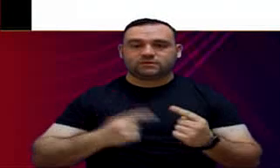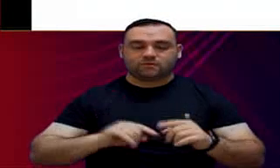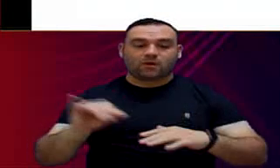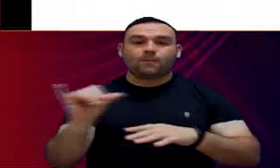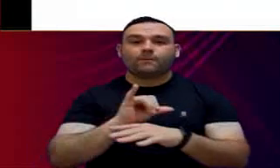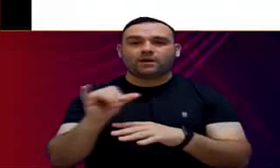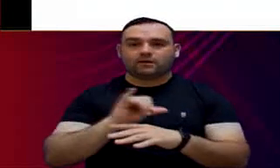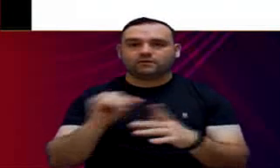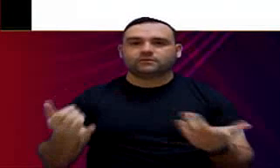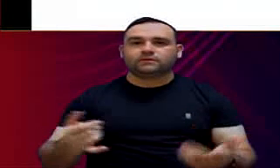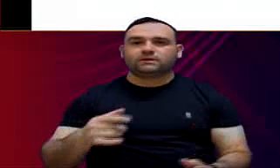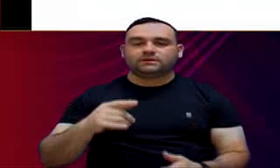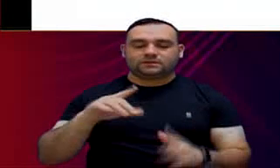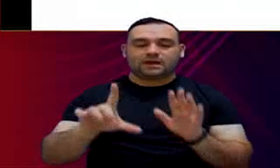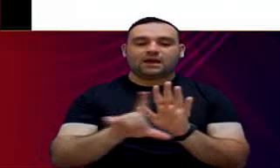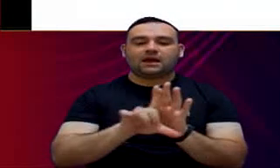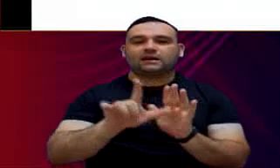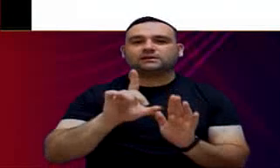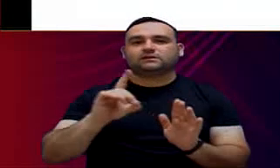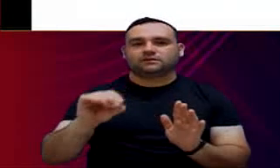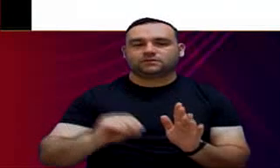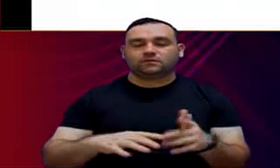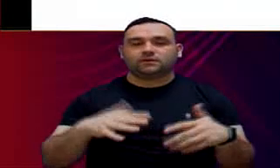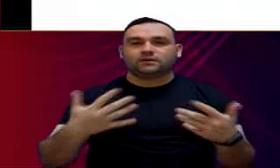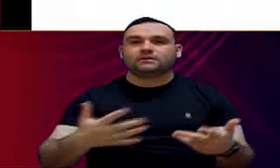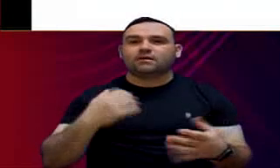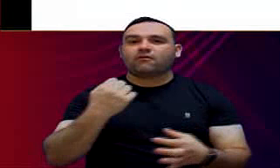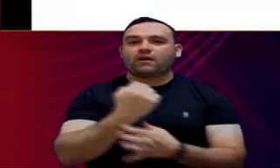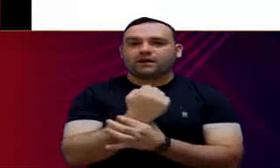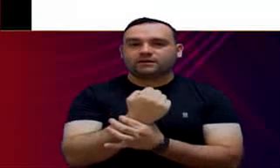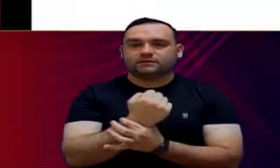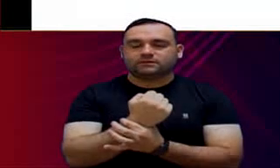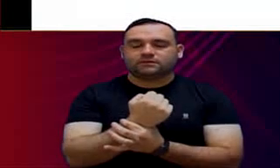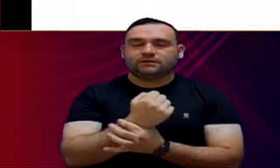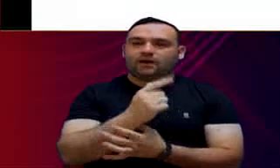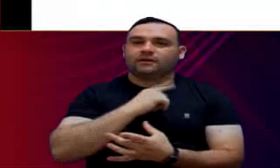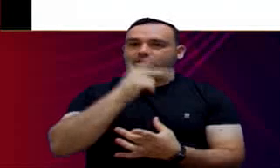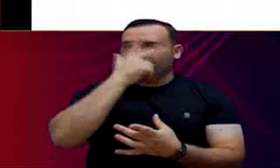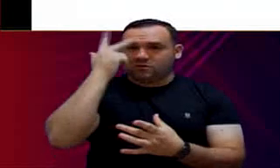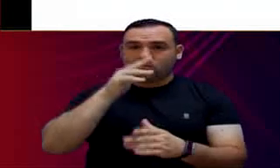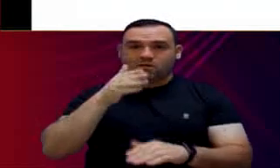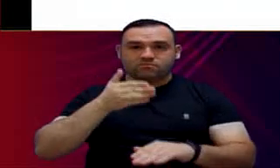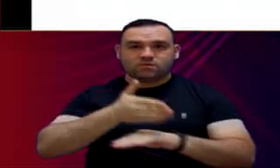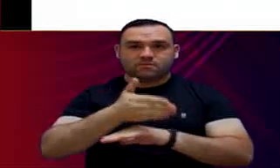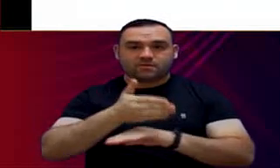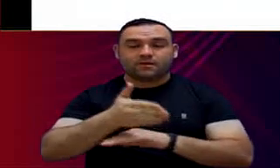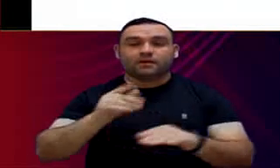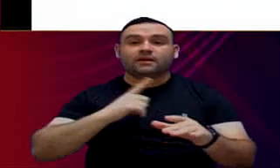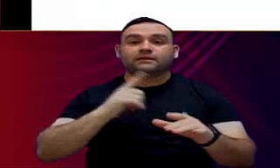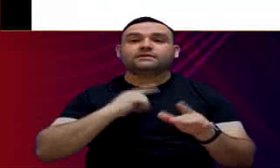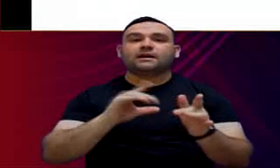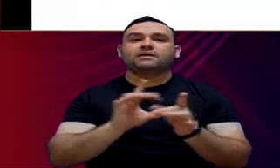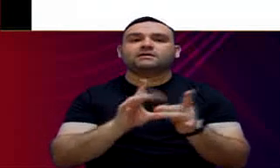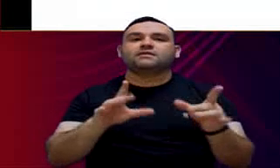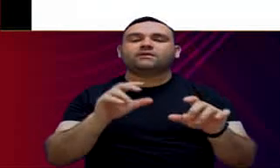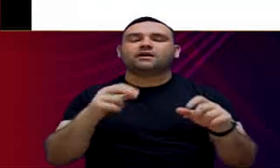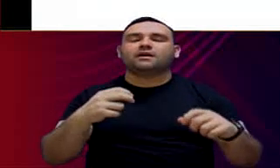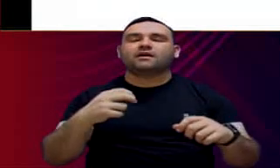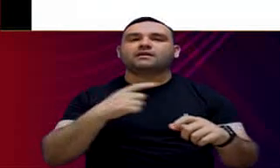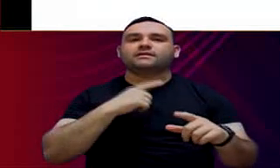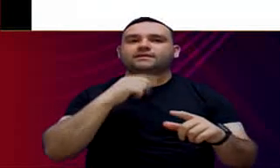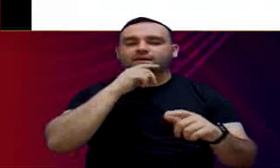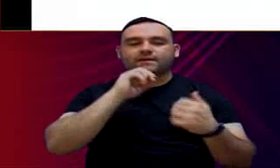da lei de diretrizes orçamentais então para garantir esse essa Participação Popular foi disponibilizada acesso online